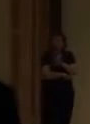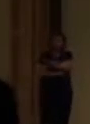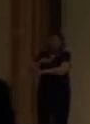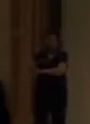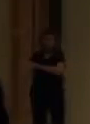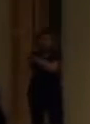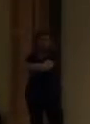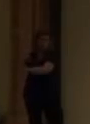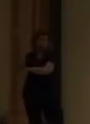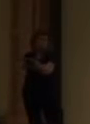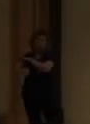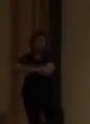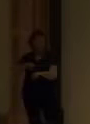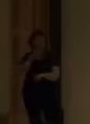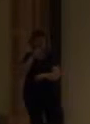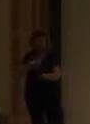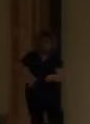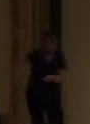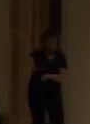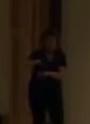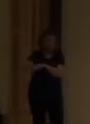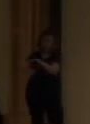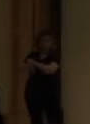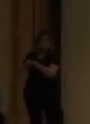e o facto de organizar uma economia em que as